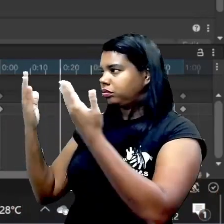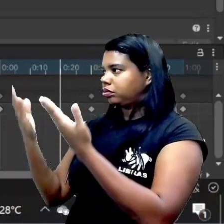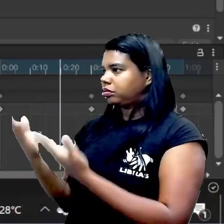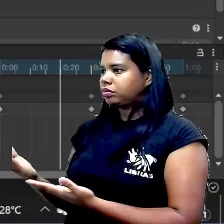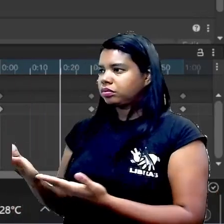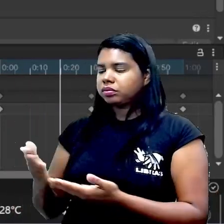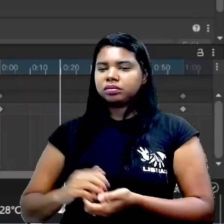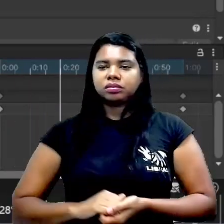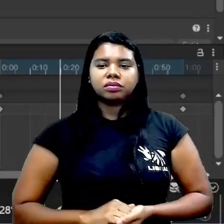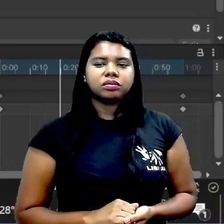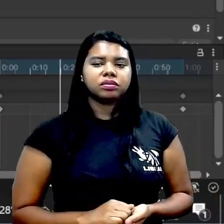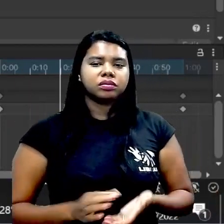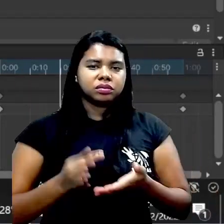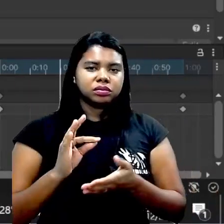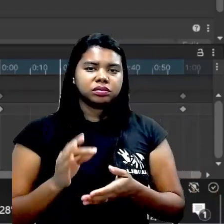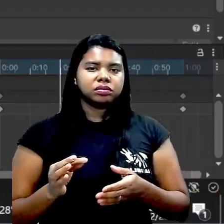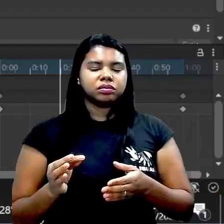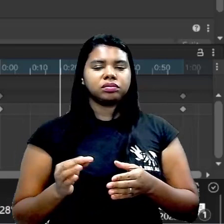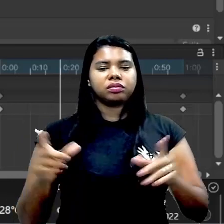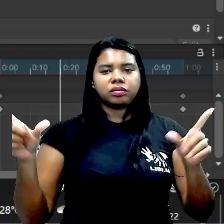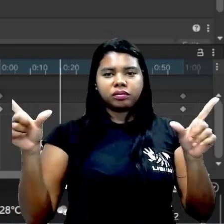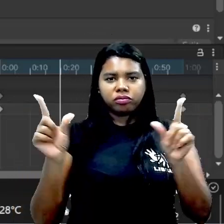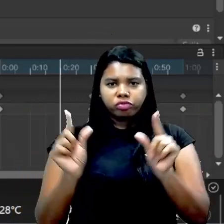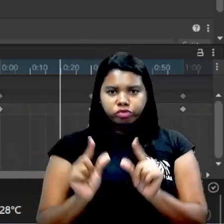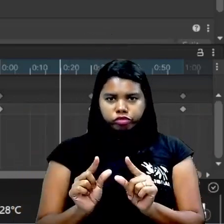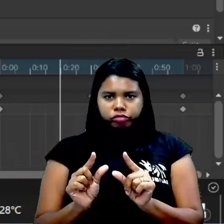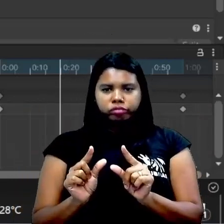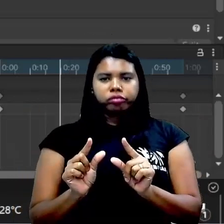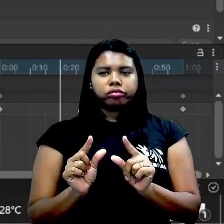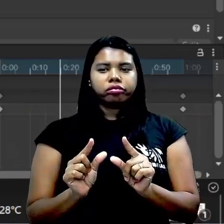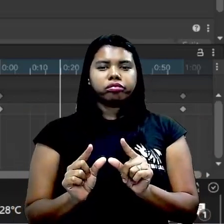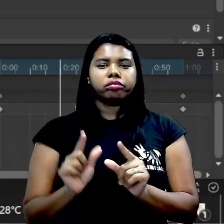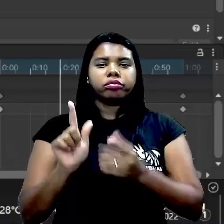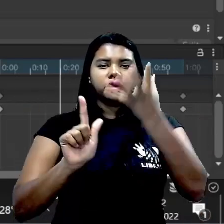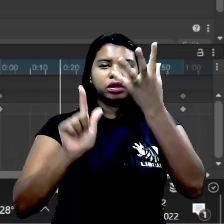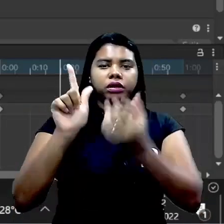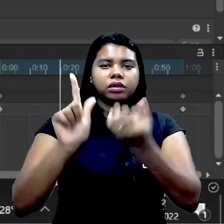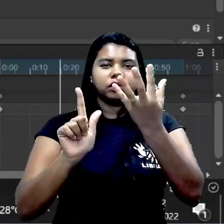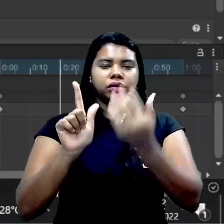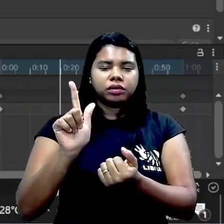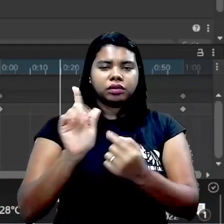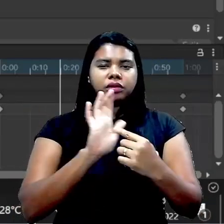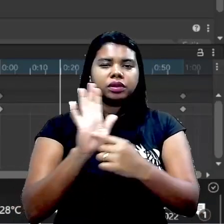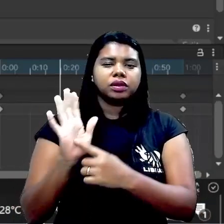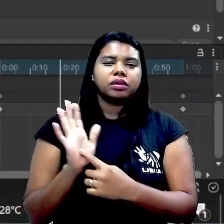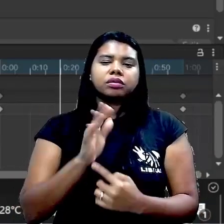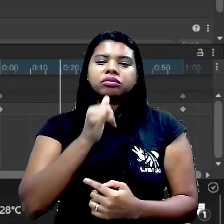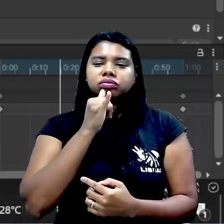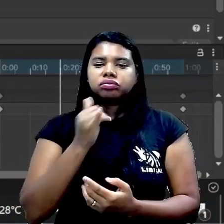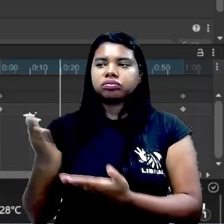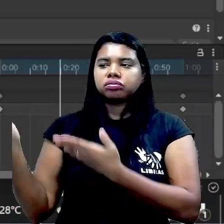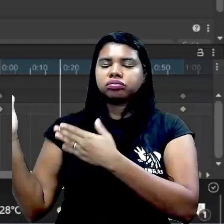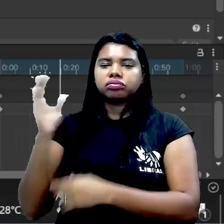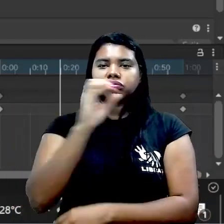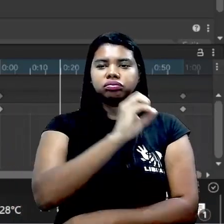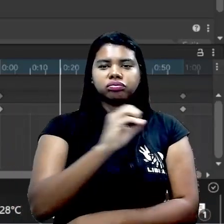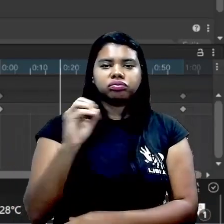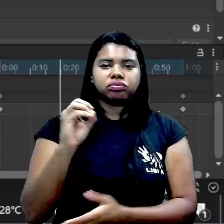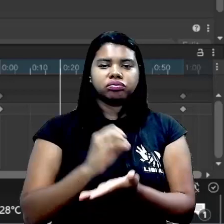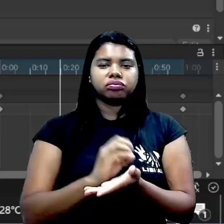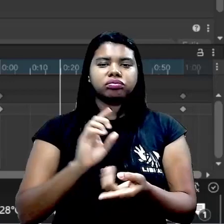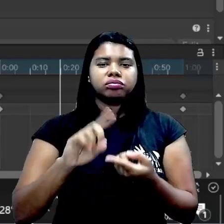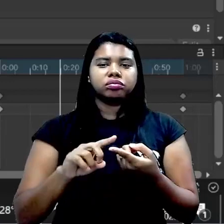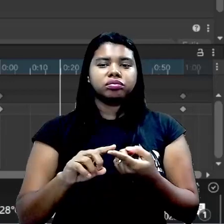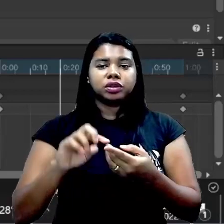na engine. Eu vou diminuir aqui, ele vem com o atributo gravidade. Eu vou botar a gravidade aqui para 0 do meu player. Senão